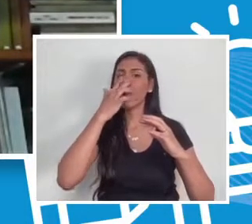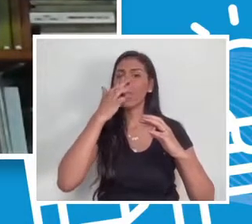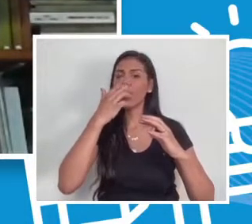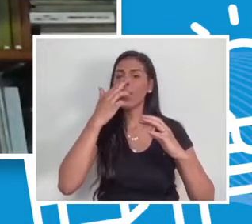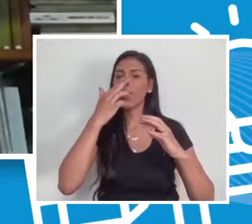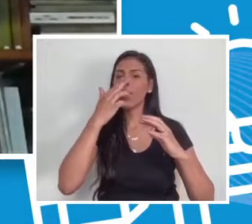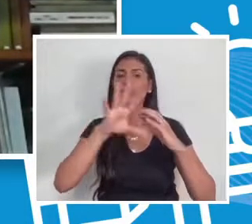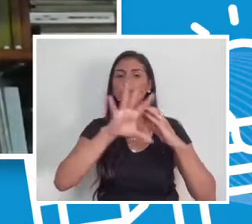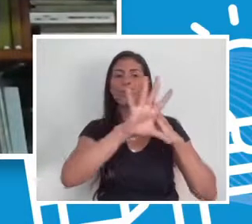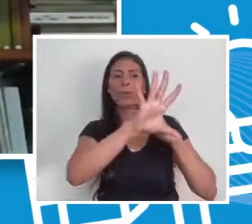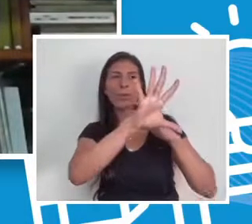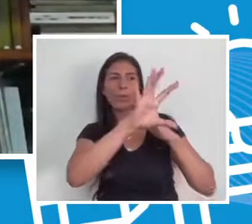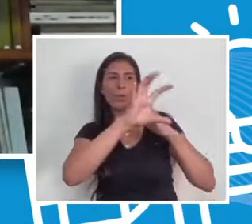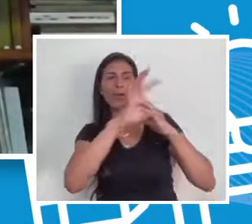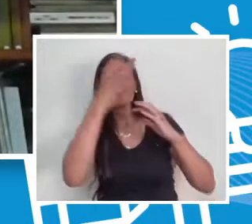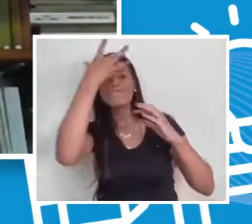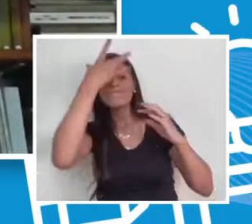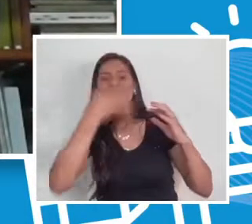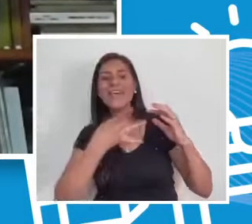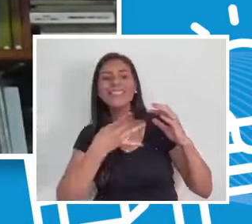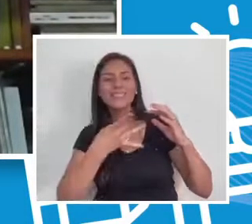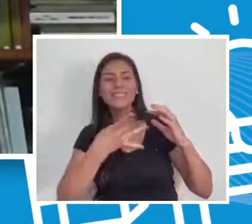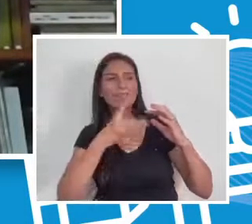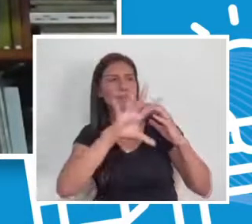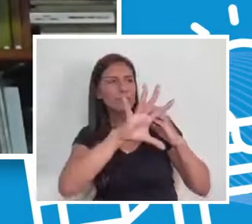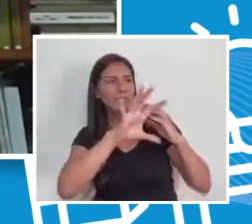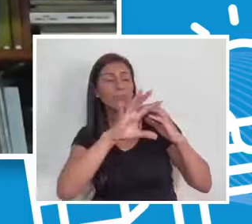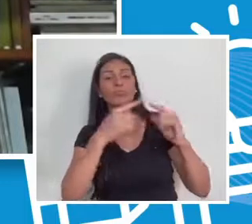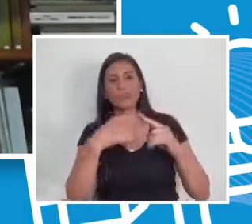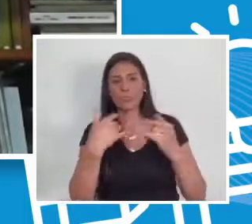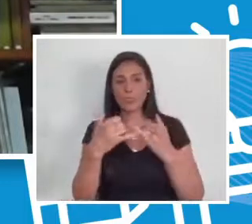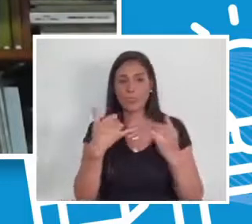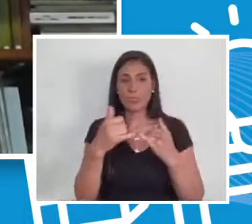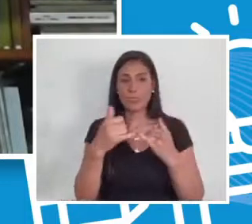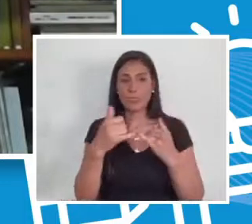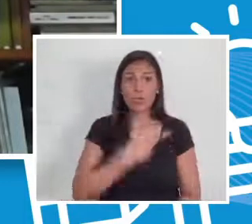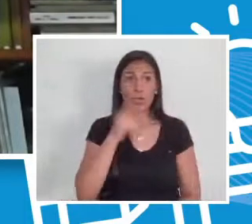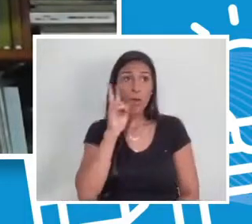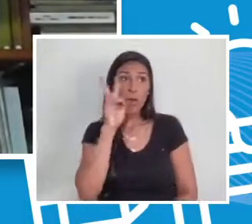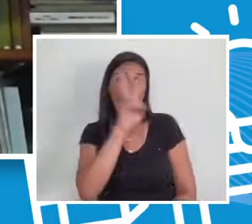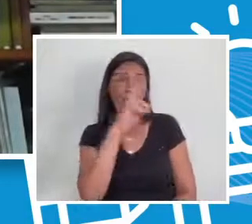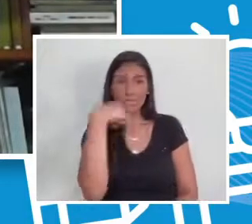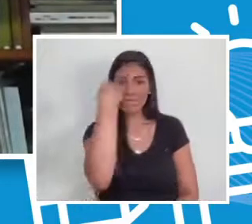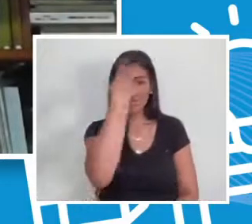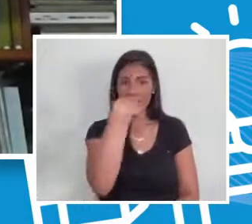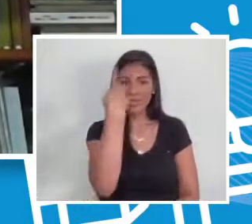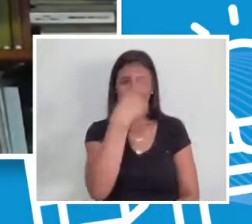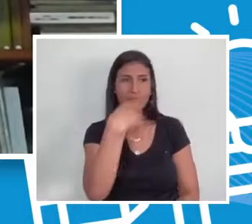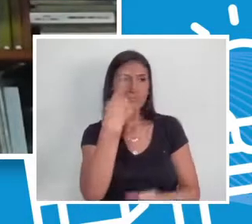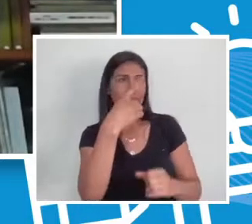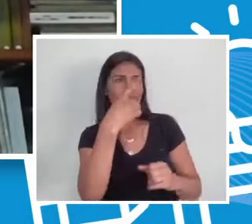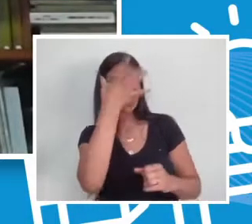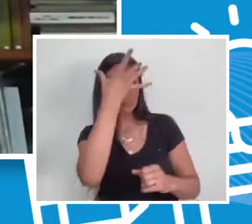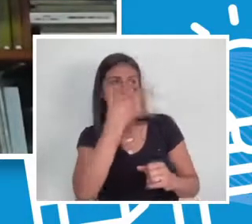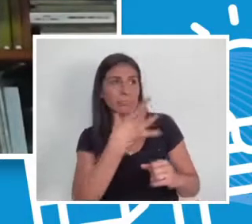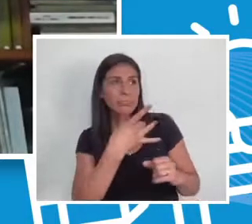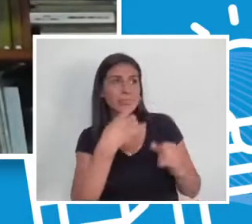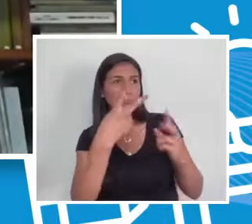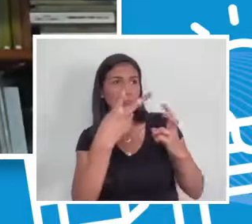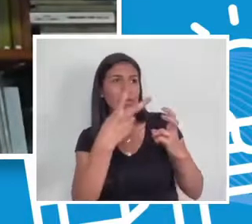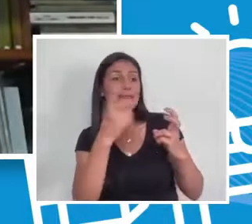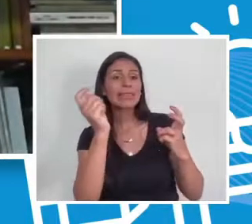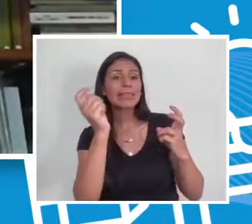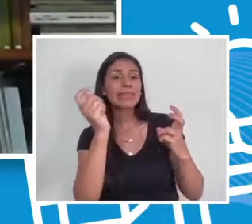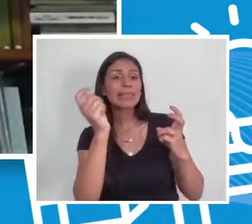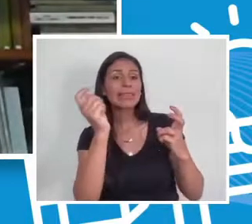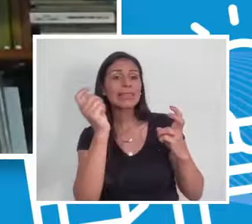gente, biologicamente, é importante que a gente reconheça essa face por vários ângulos. Então,